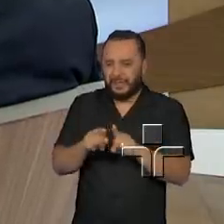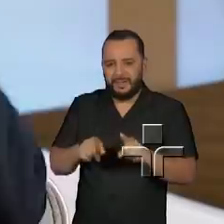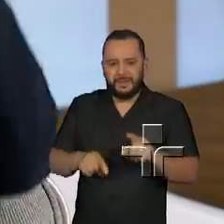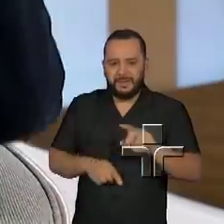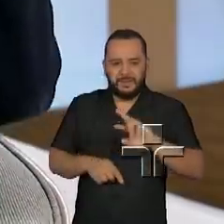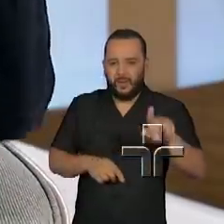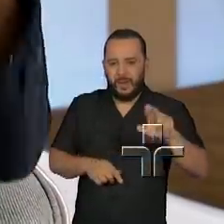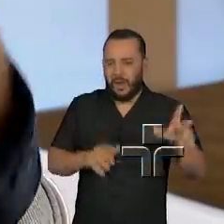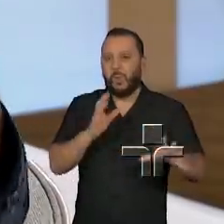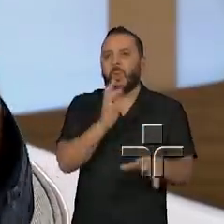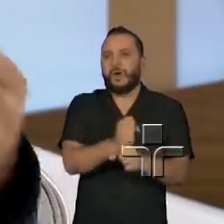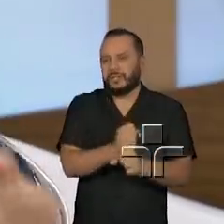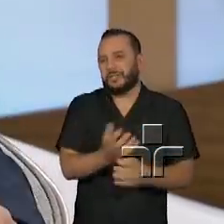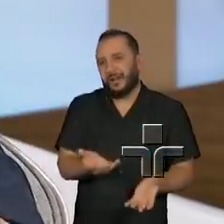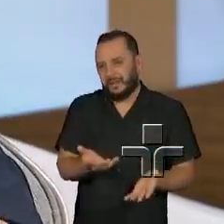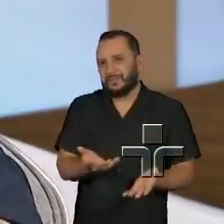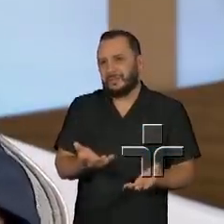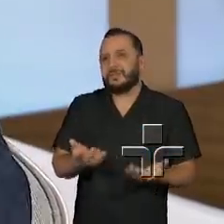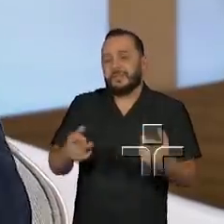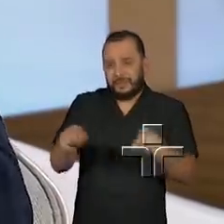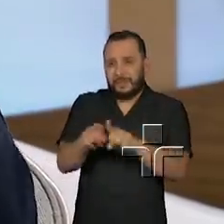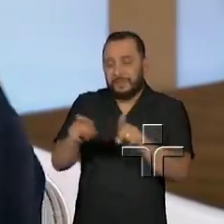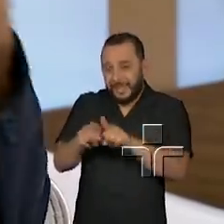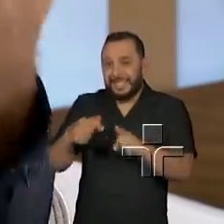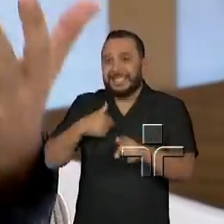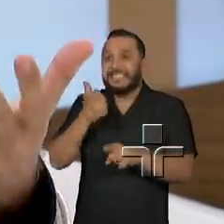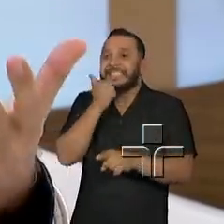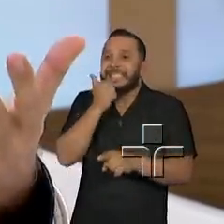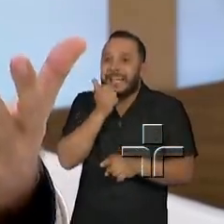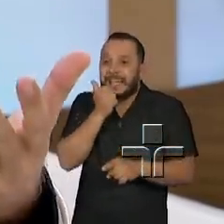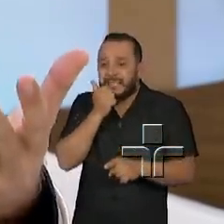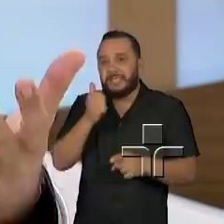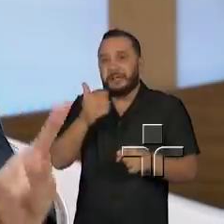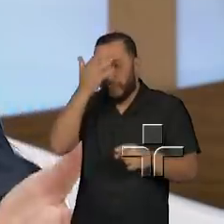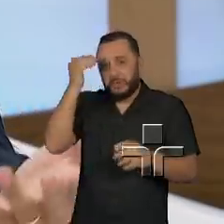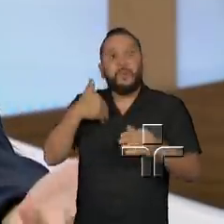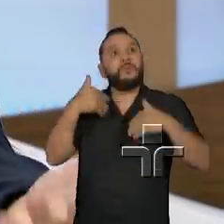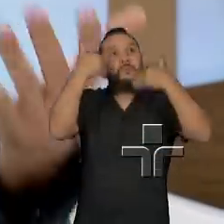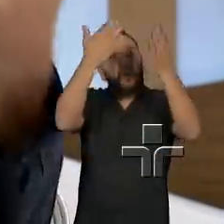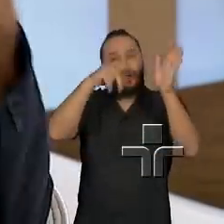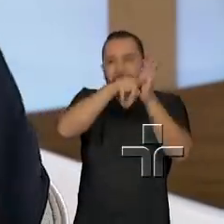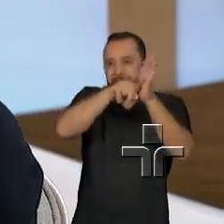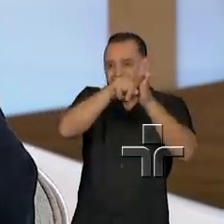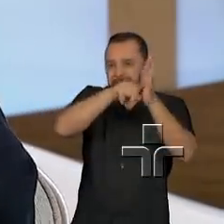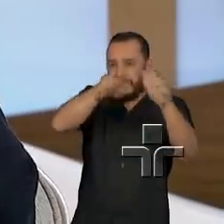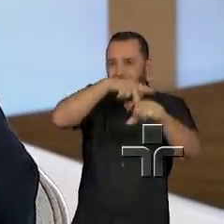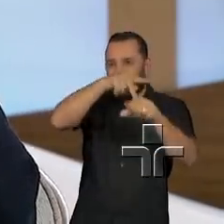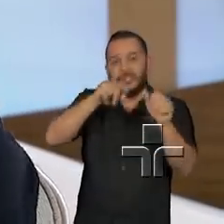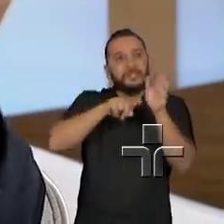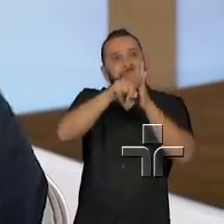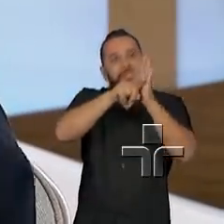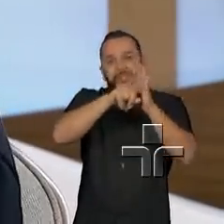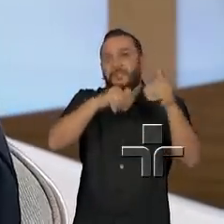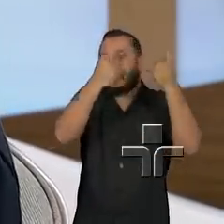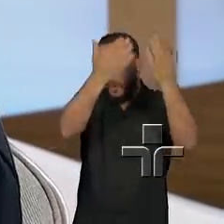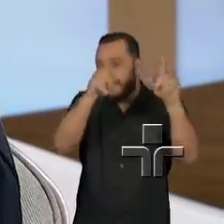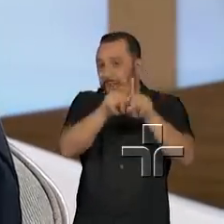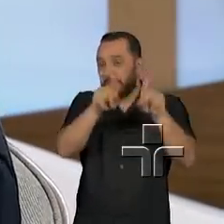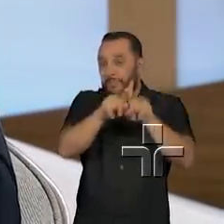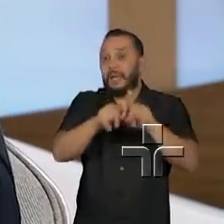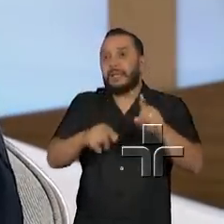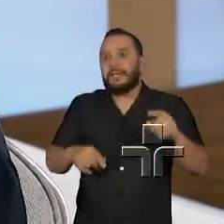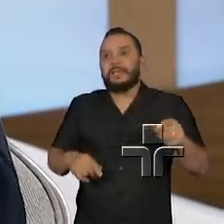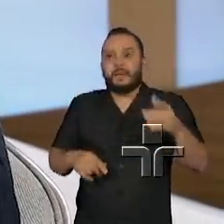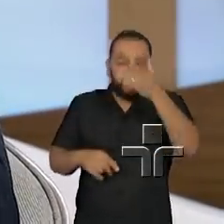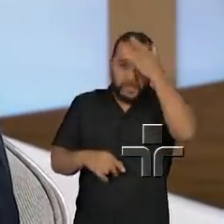nós deveríamos internacionalizar mais a nossa ciência, enviar mais pessoas para fora, para passar um tempo fora, e também trazer estrangeiros, uma coisa que a gente faz no nosso